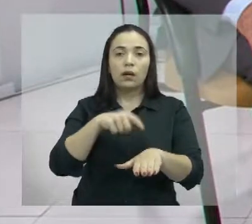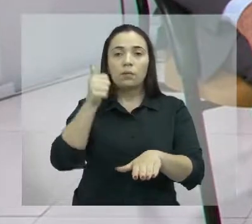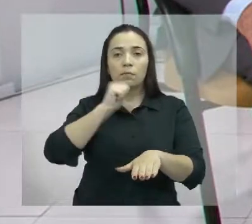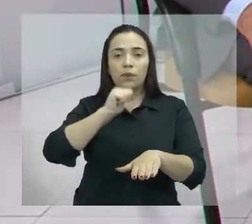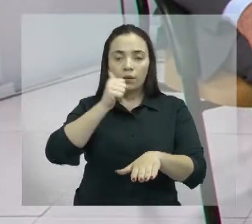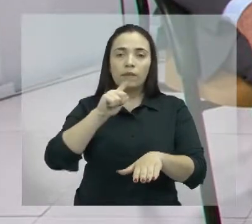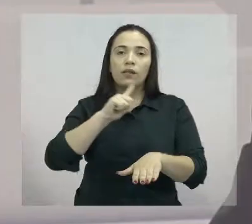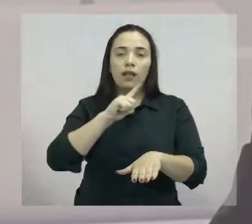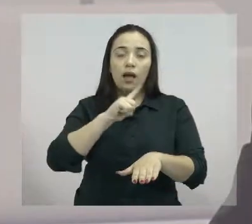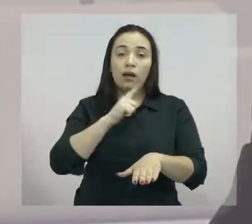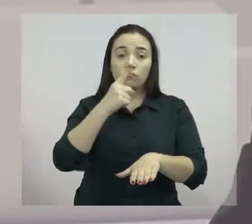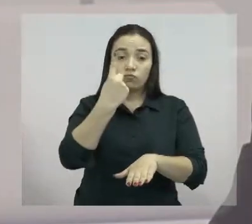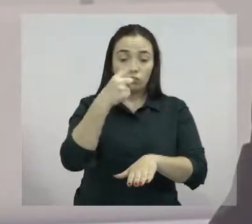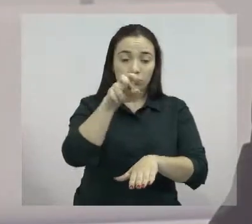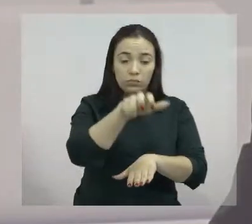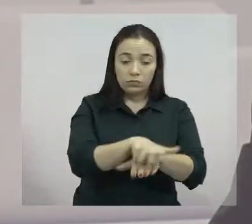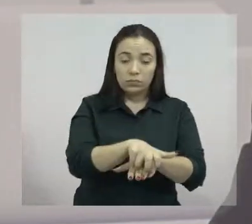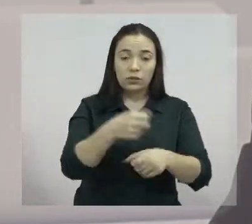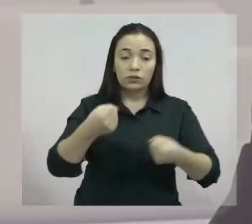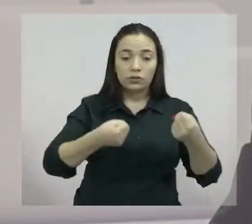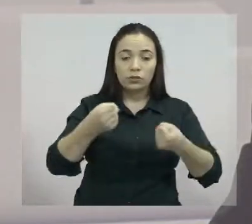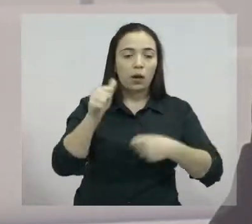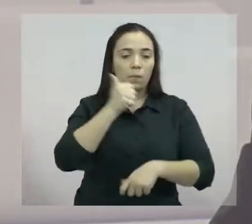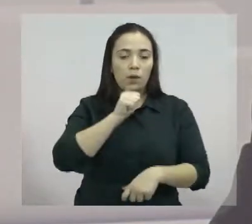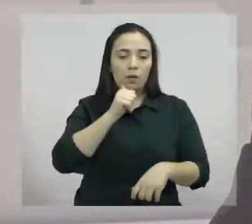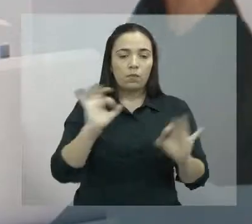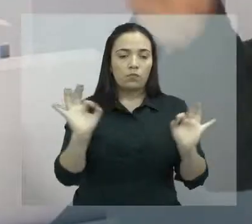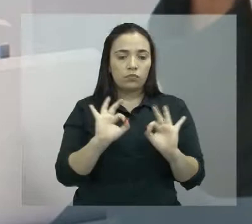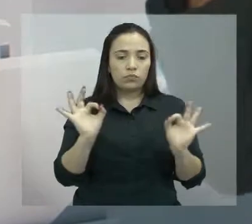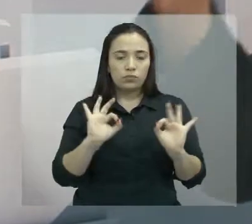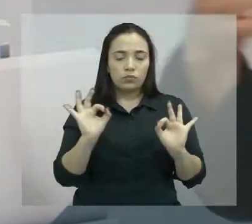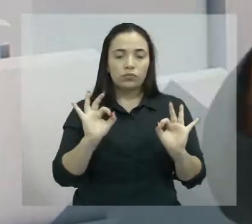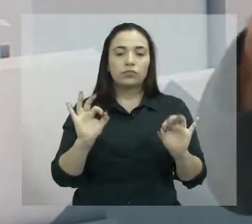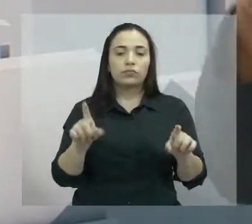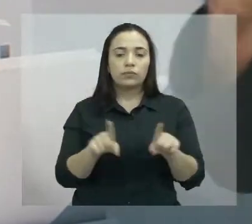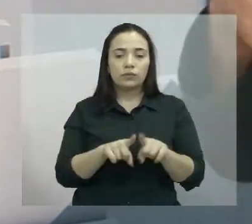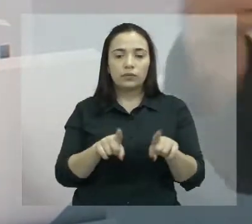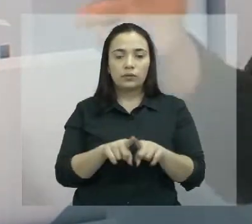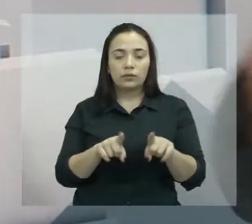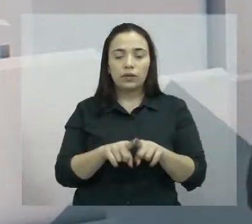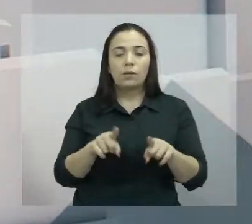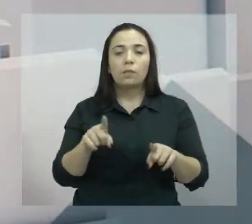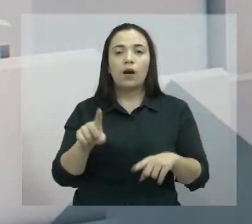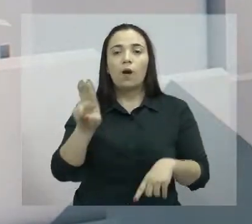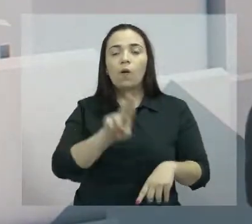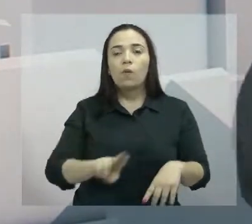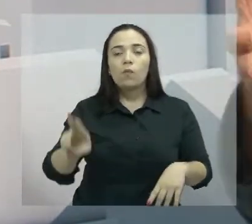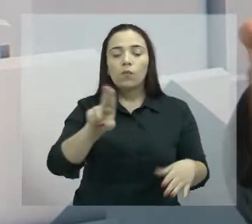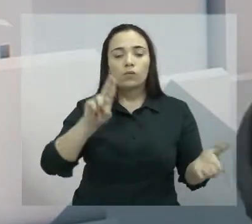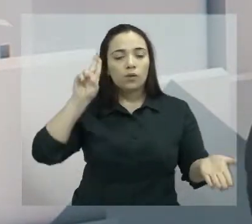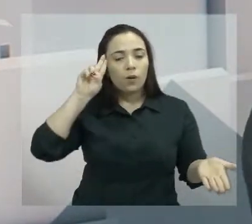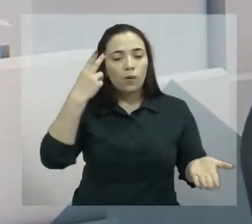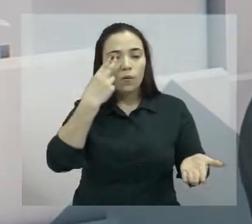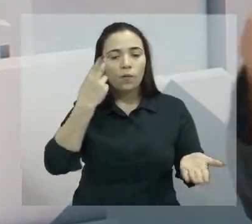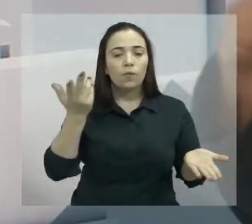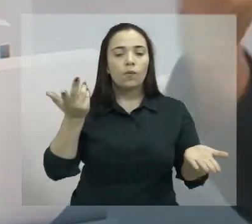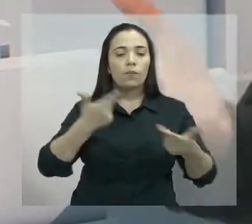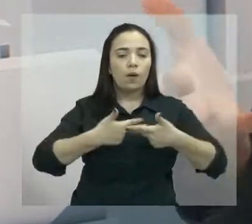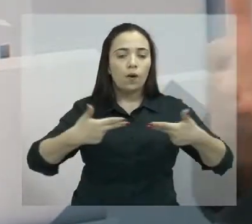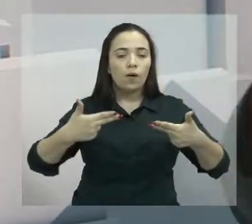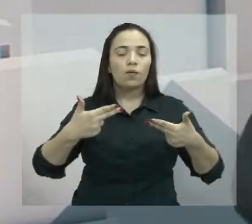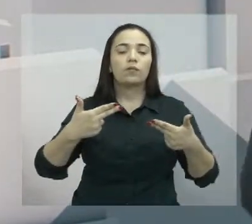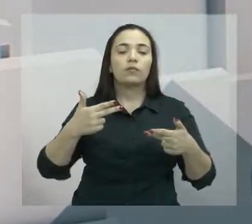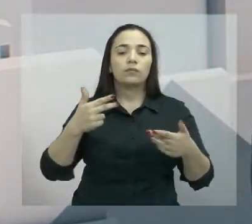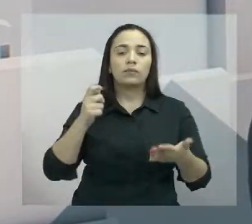beberam, e o que está dirigindo não. Ou então as pessoas mudaram de hábito, passaram a usar os aplicativos, né, para carro de aluguel, e